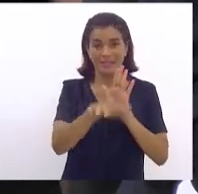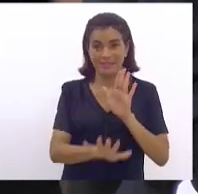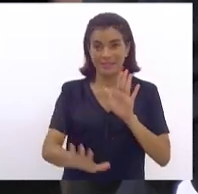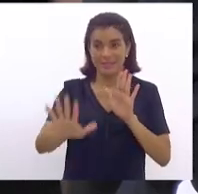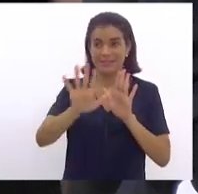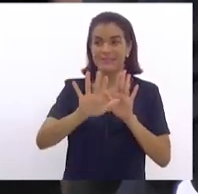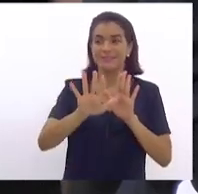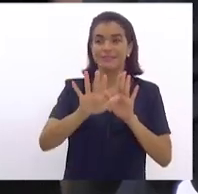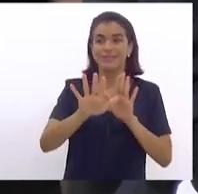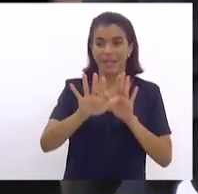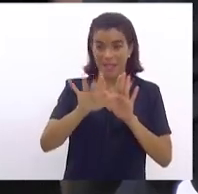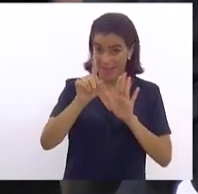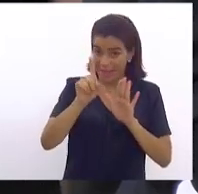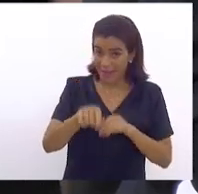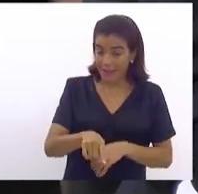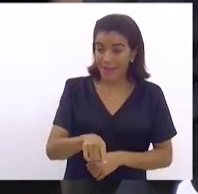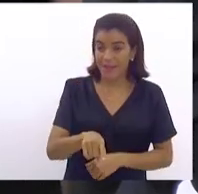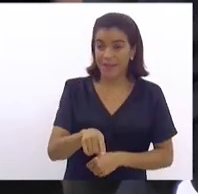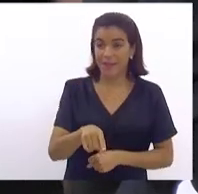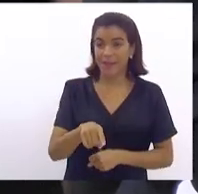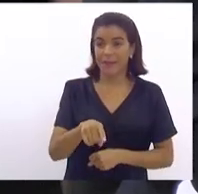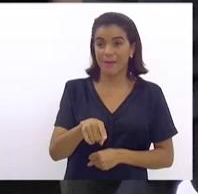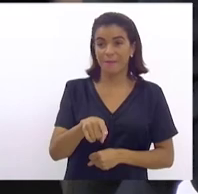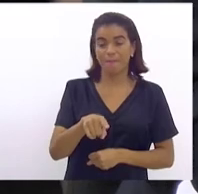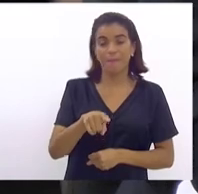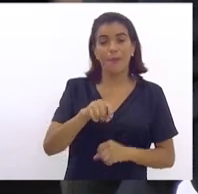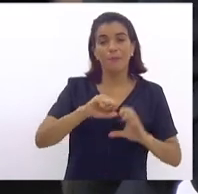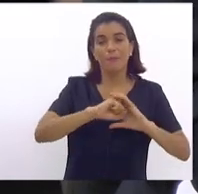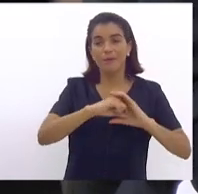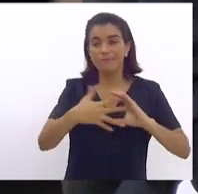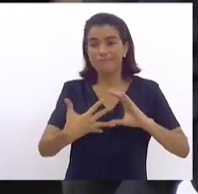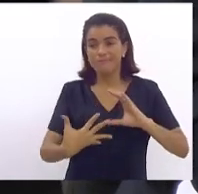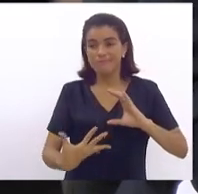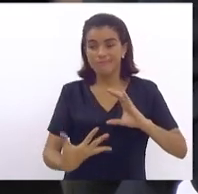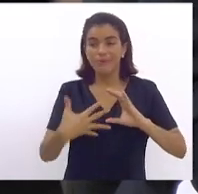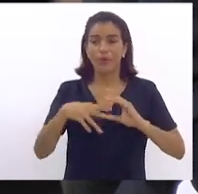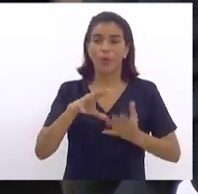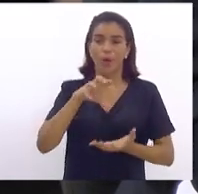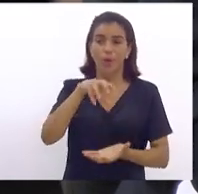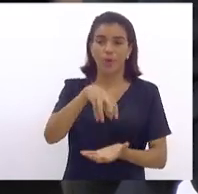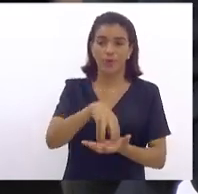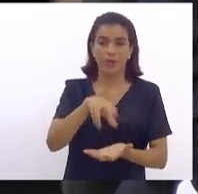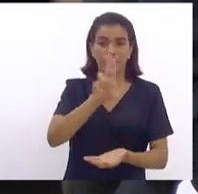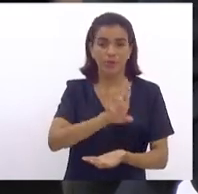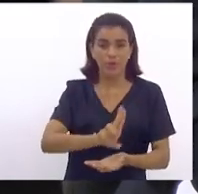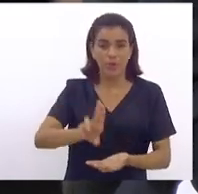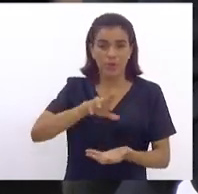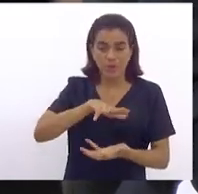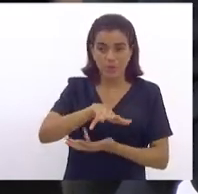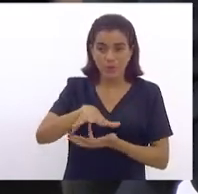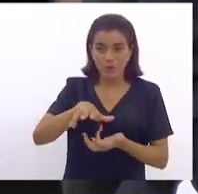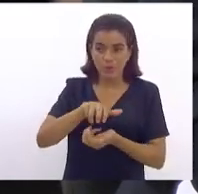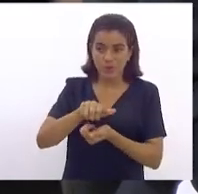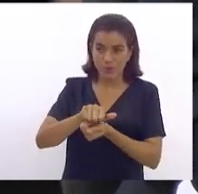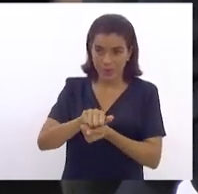ela seria, né, categorizada como uma unidade de uso sustentável, que